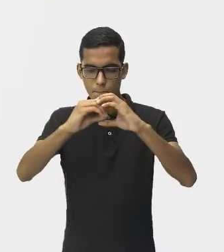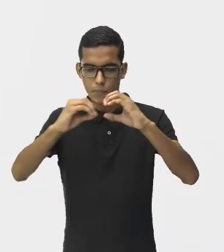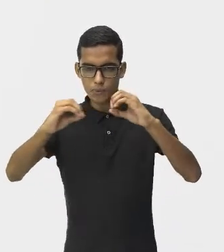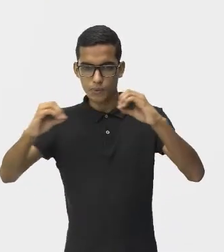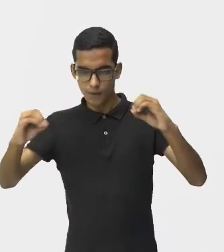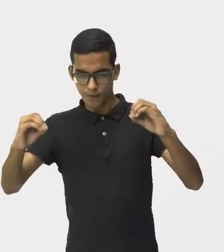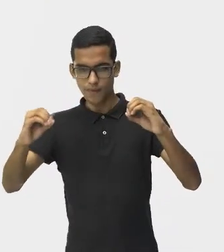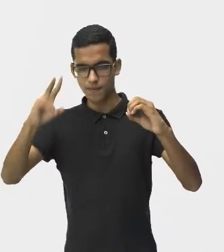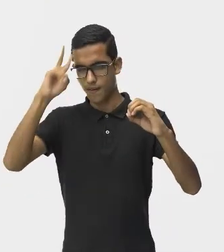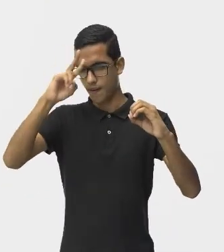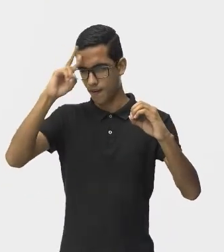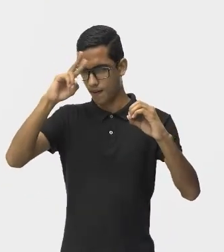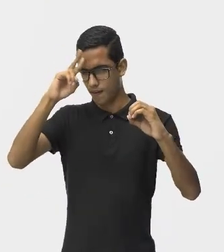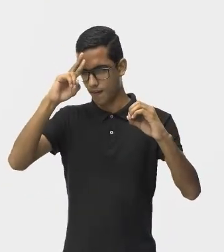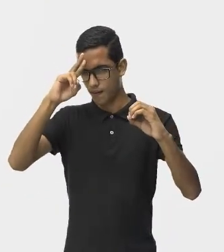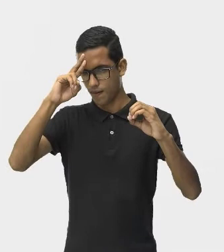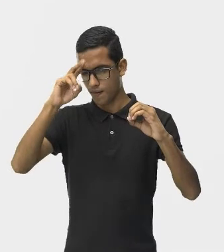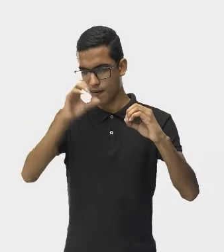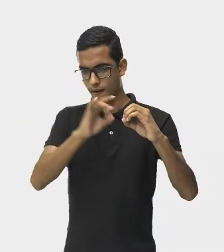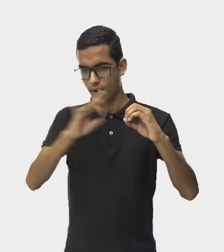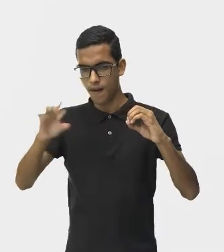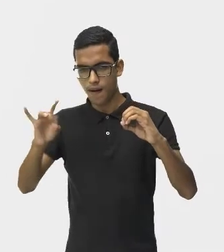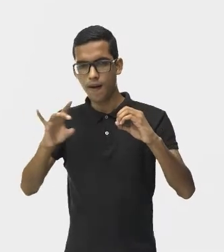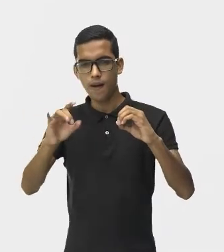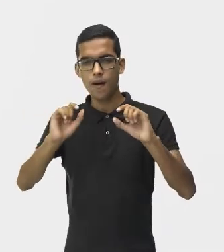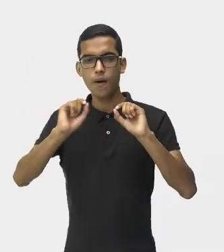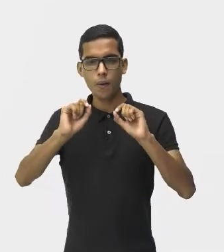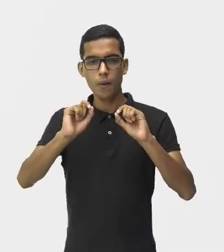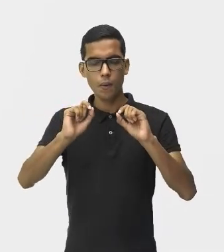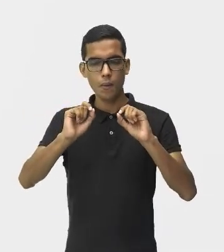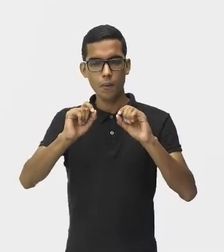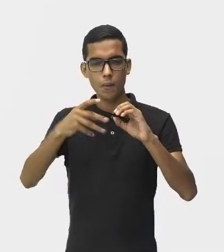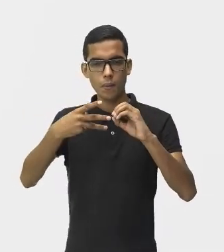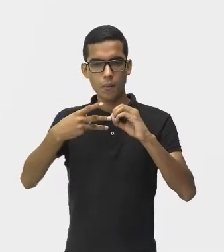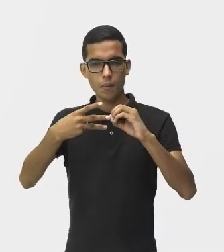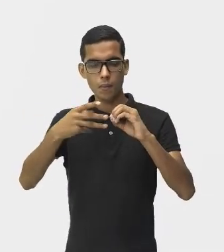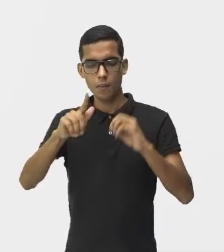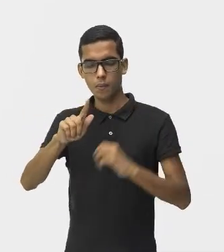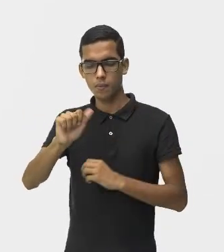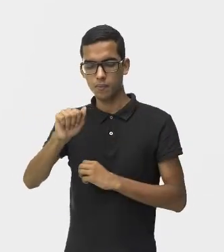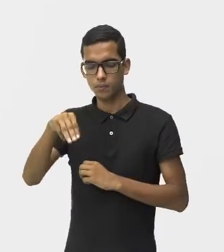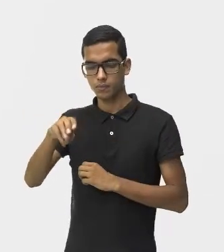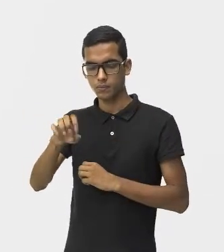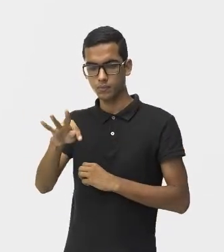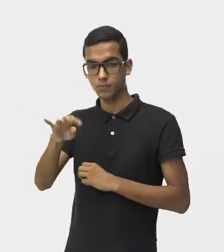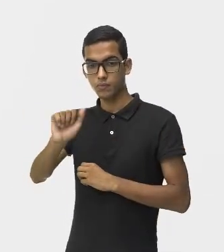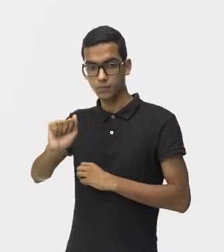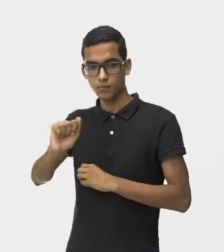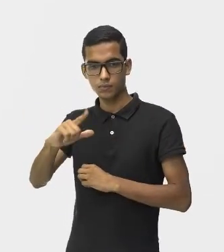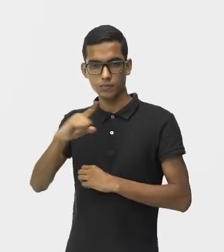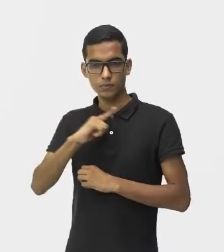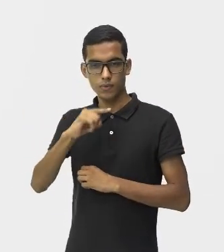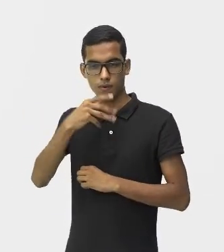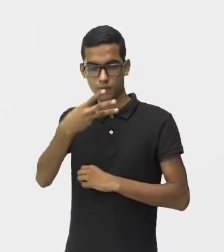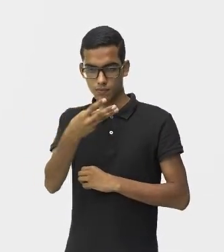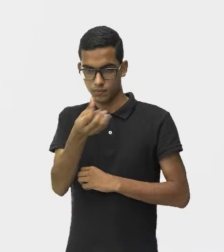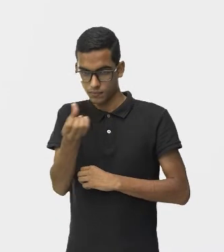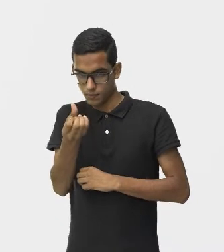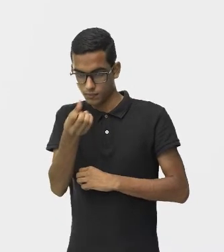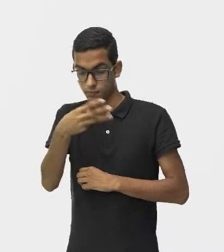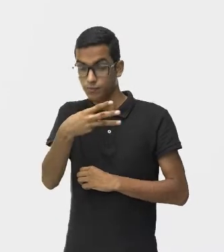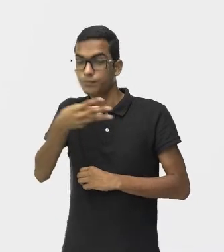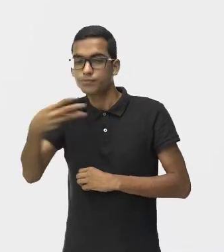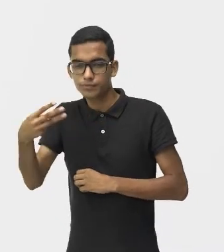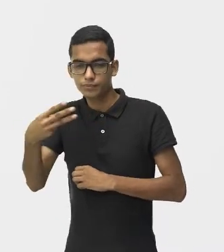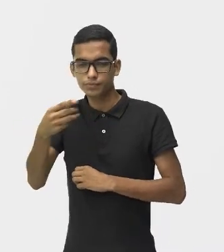na divisão, cada gameta tem a metade, 23. Só que no caso dessa divisão, essa meiose